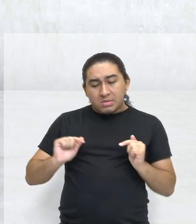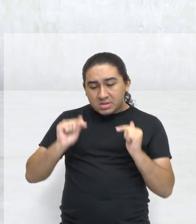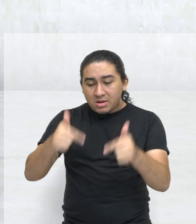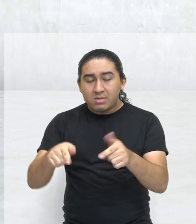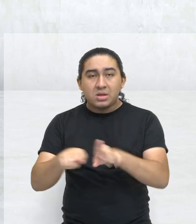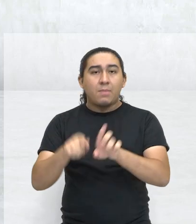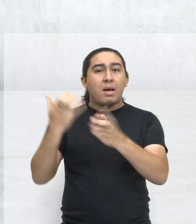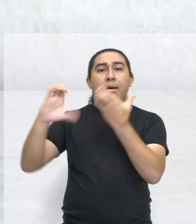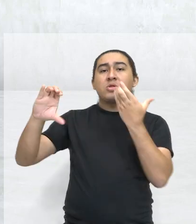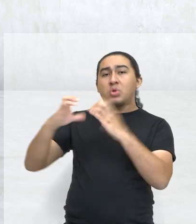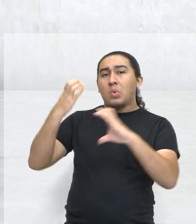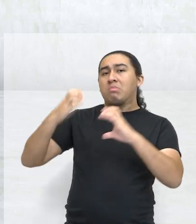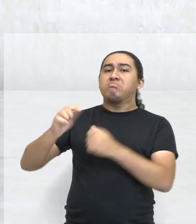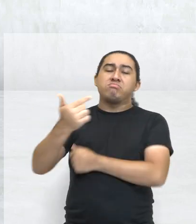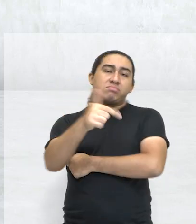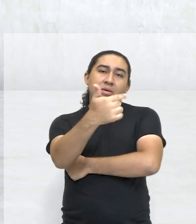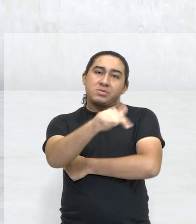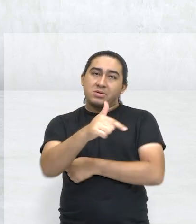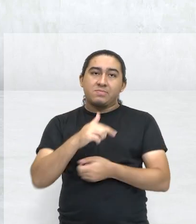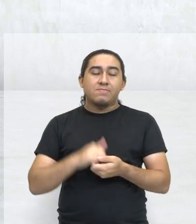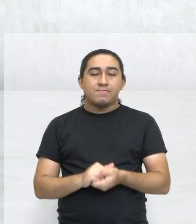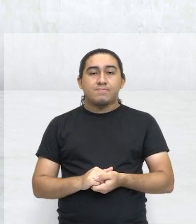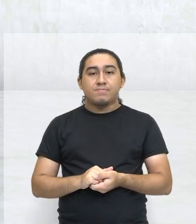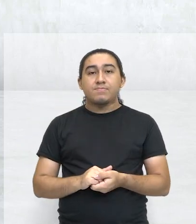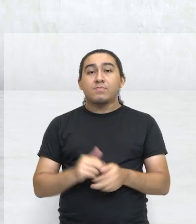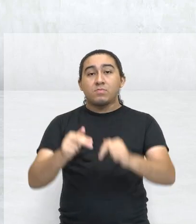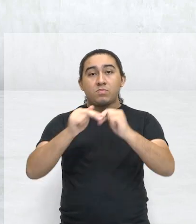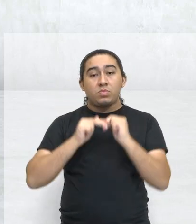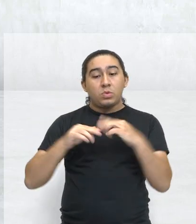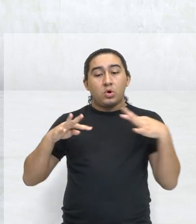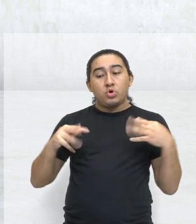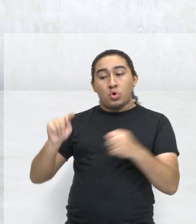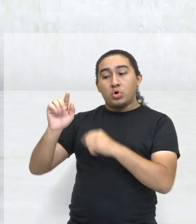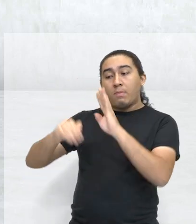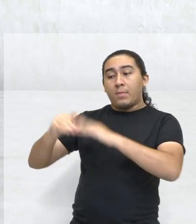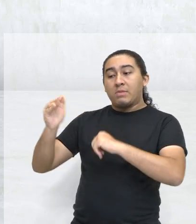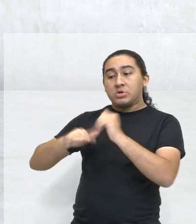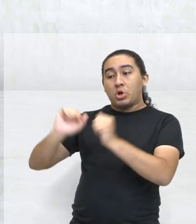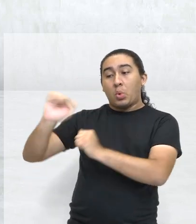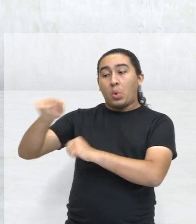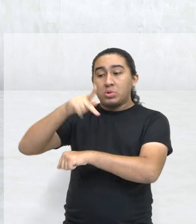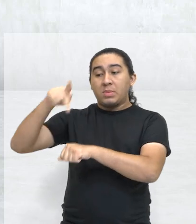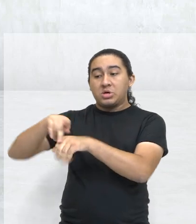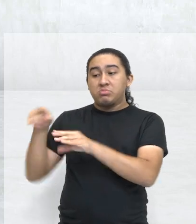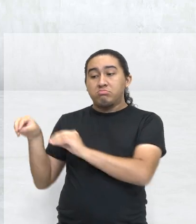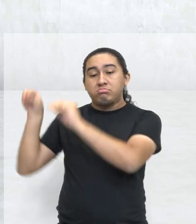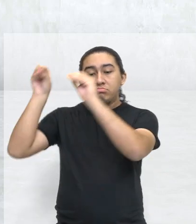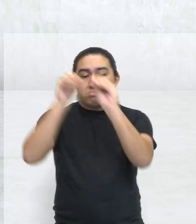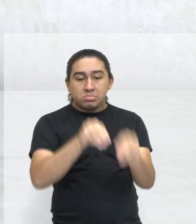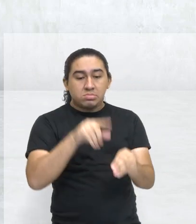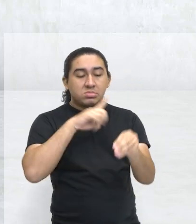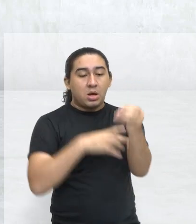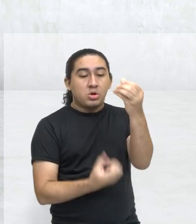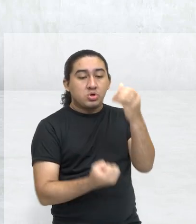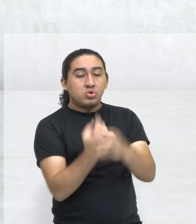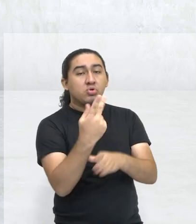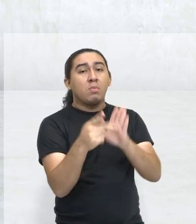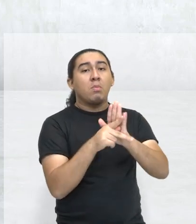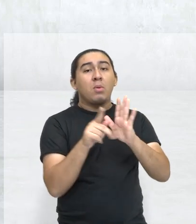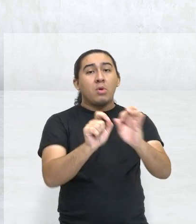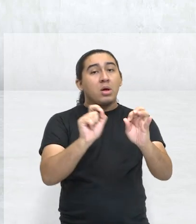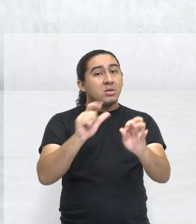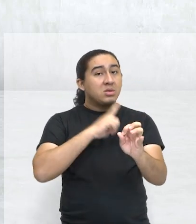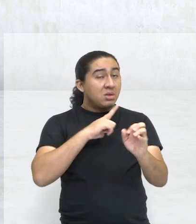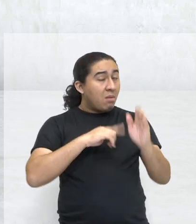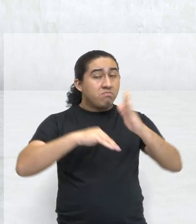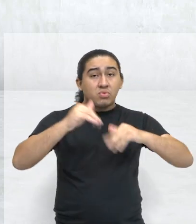não tinha uma orquestra, ele não tinha músicos, não tinha artistas para interpretação, ele não tinha